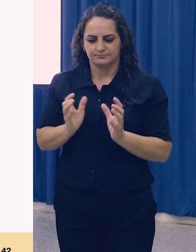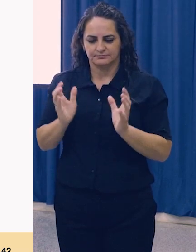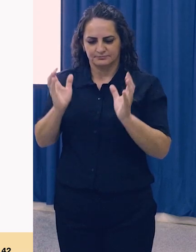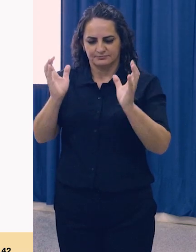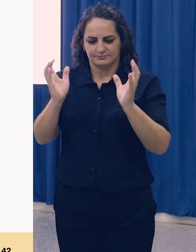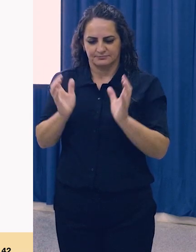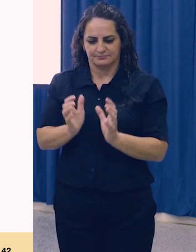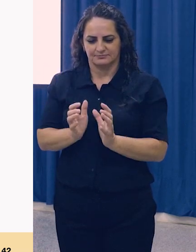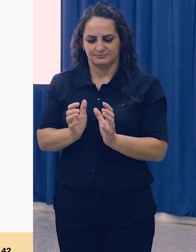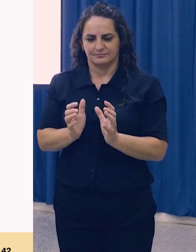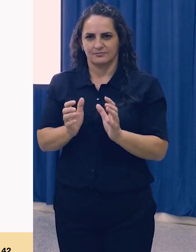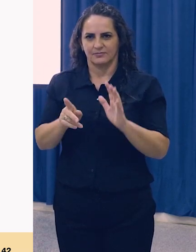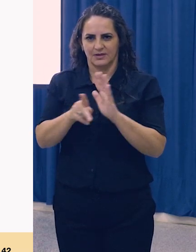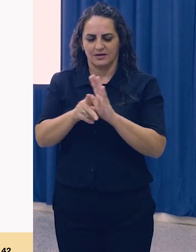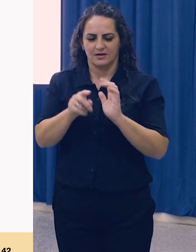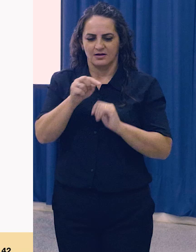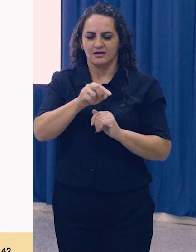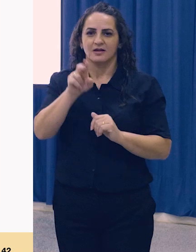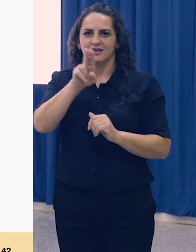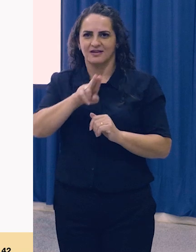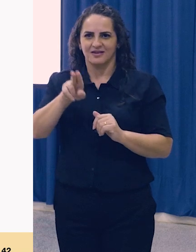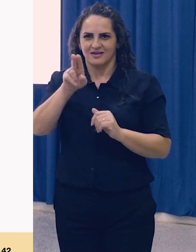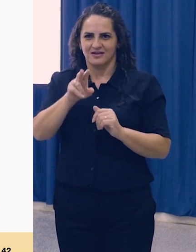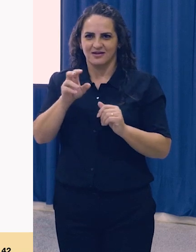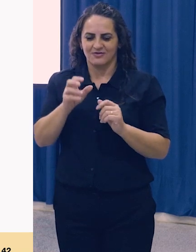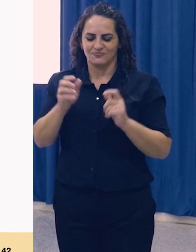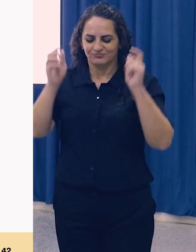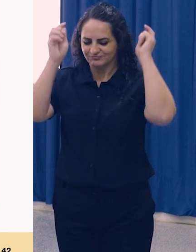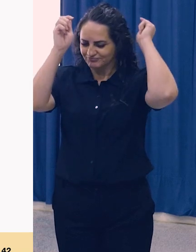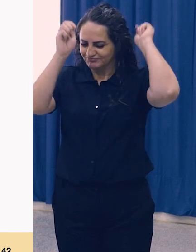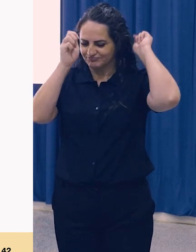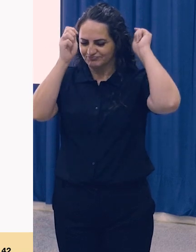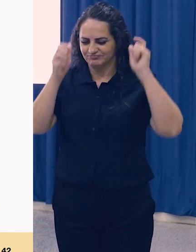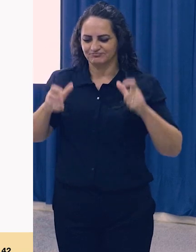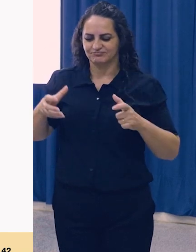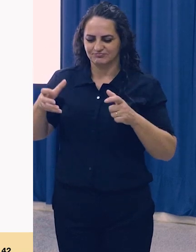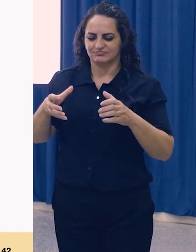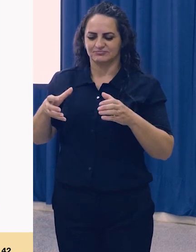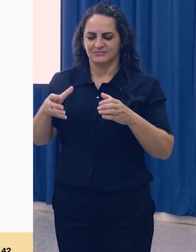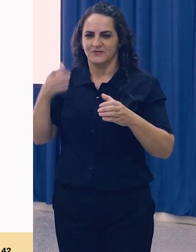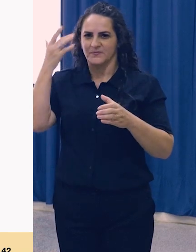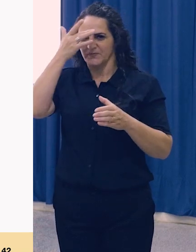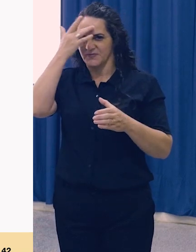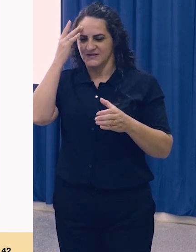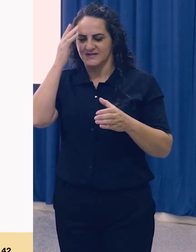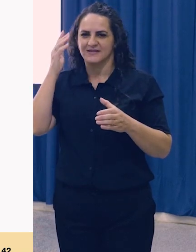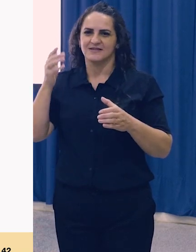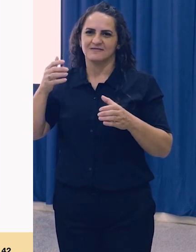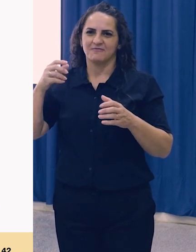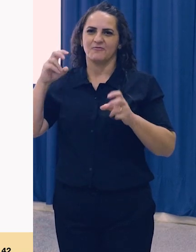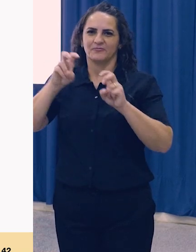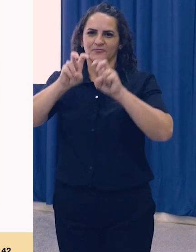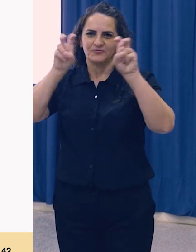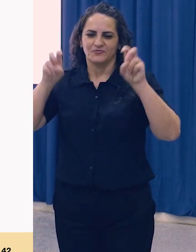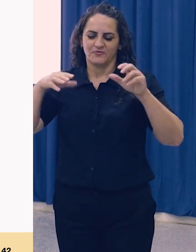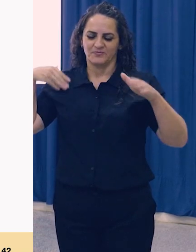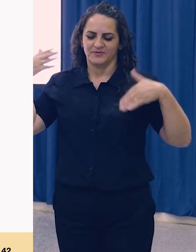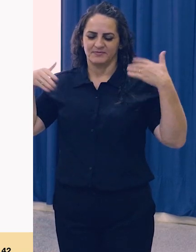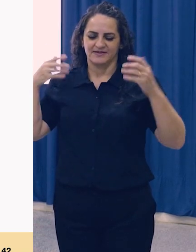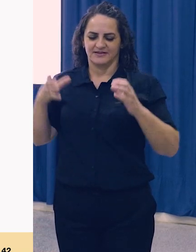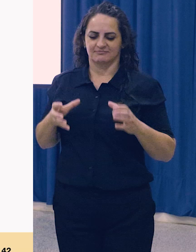Wonka, que é o personagem que usa bastante cartola, então o pessoal andando pelo shopping com essa cartola foi algo bem